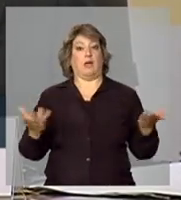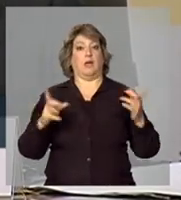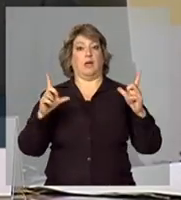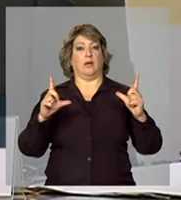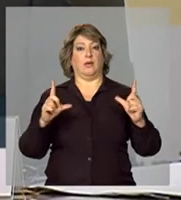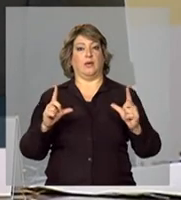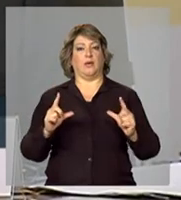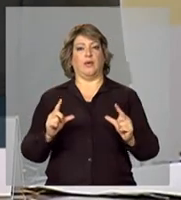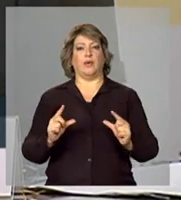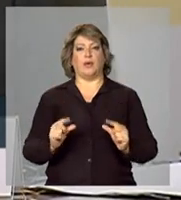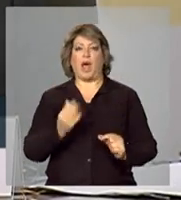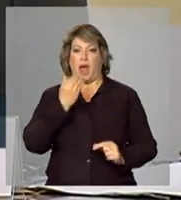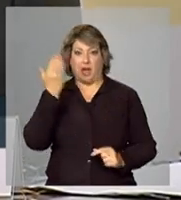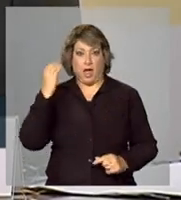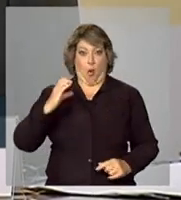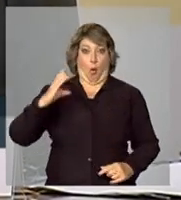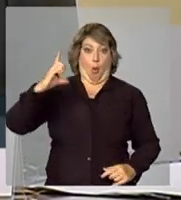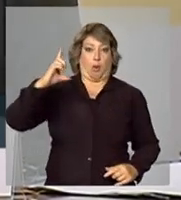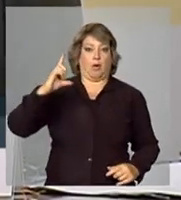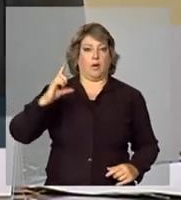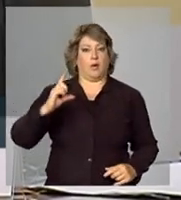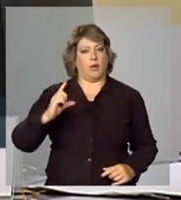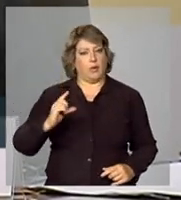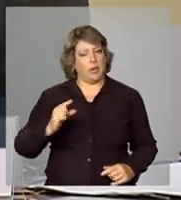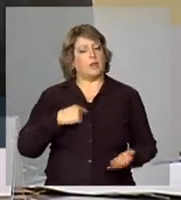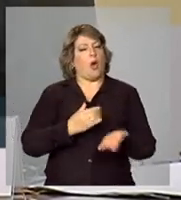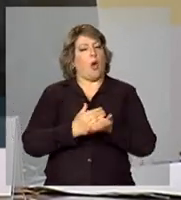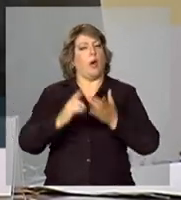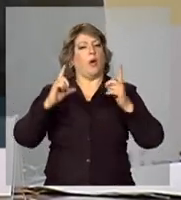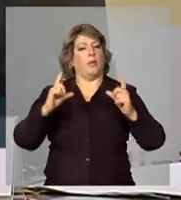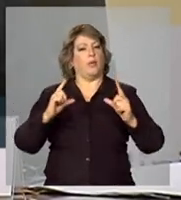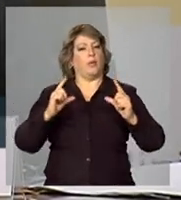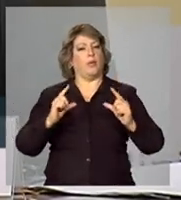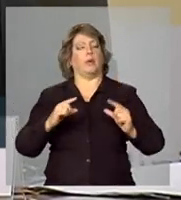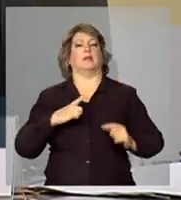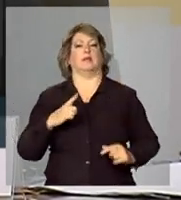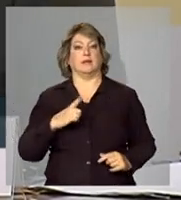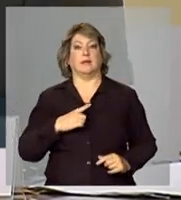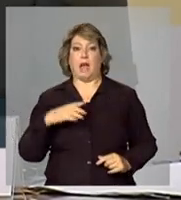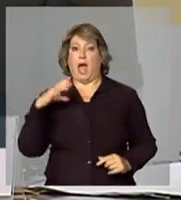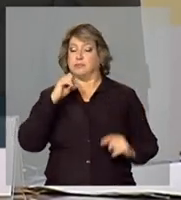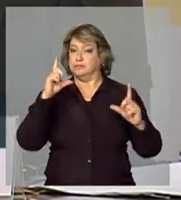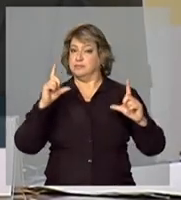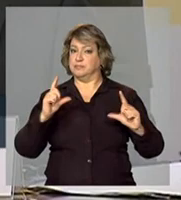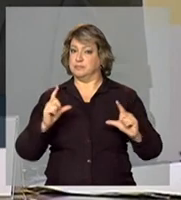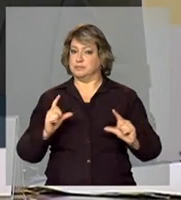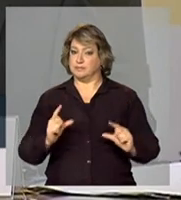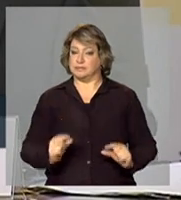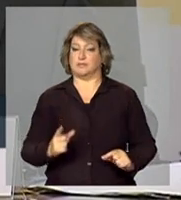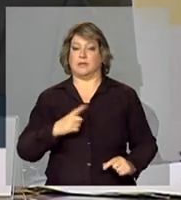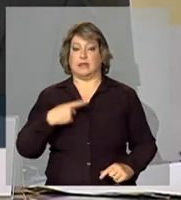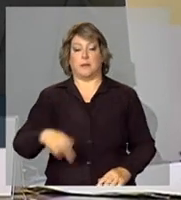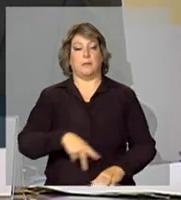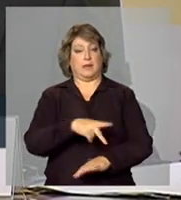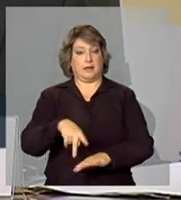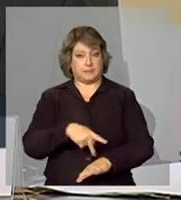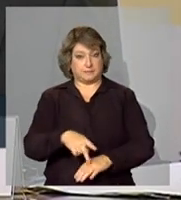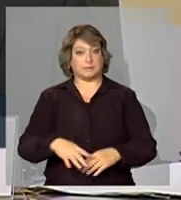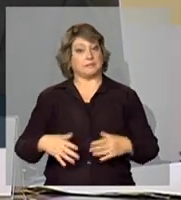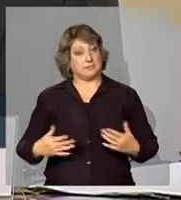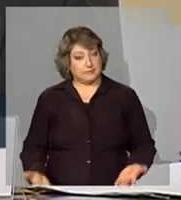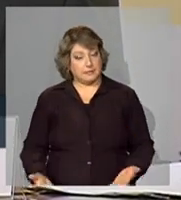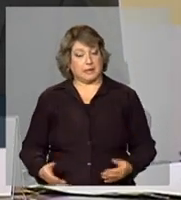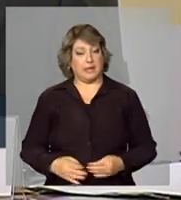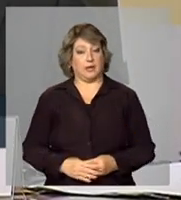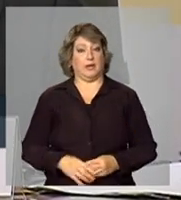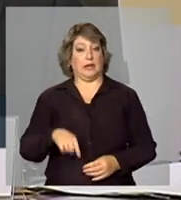o preço dos alimentos do conjunto dos alimentos está caindo e rapidamente no País tá certo